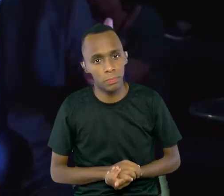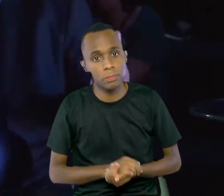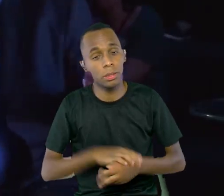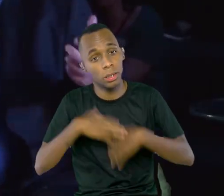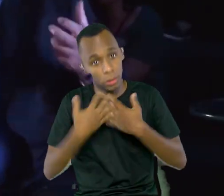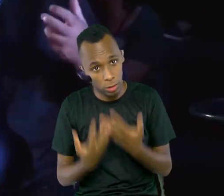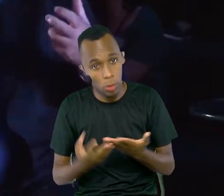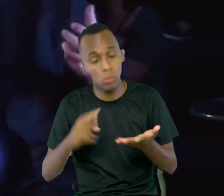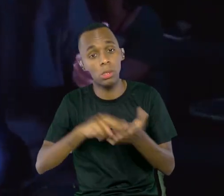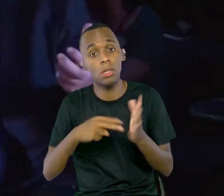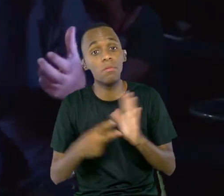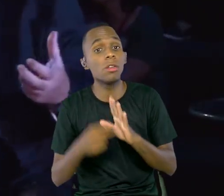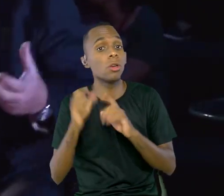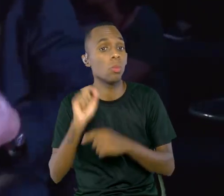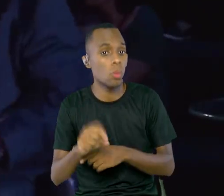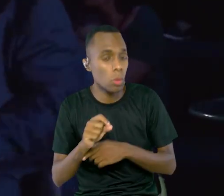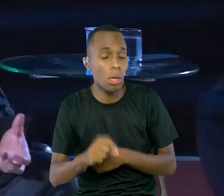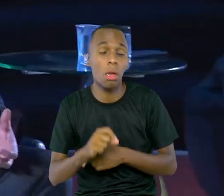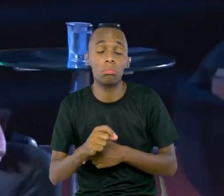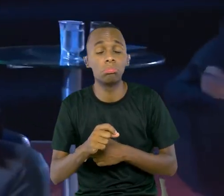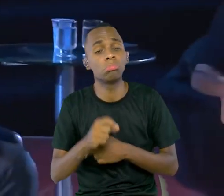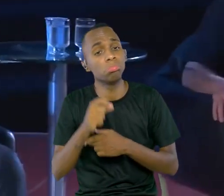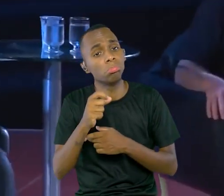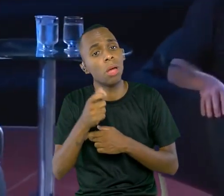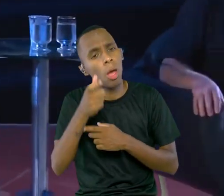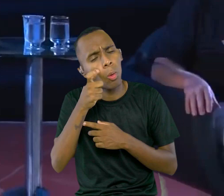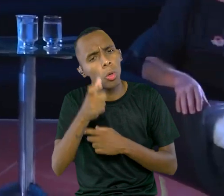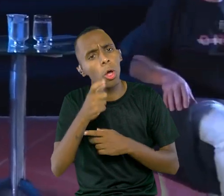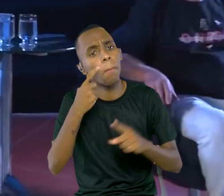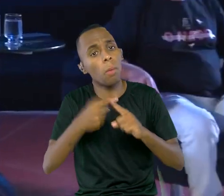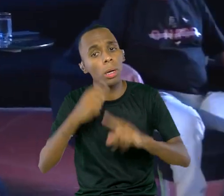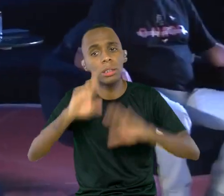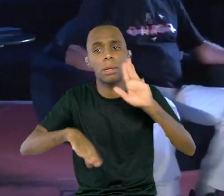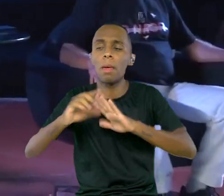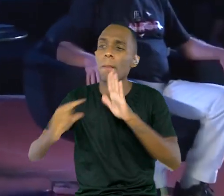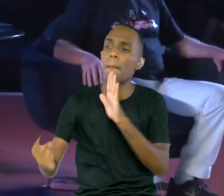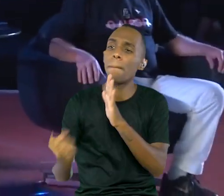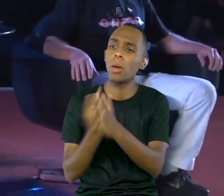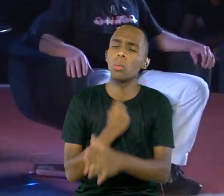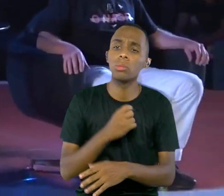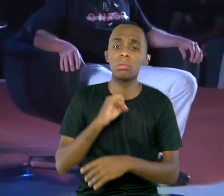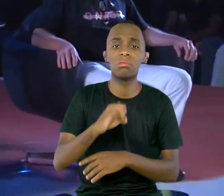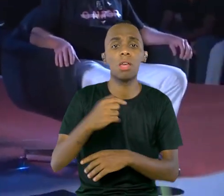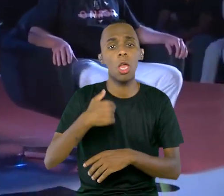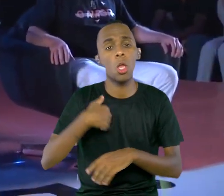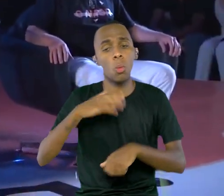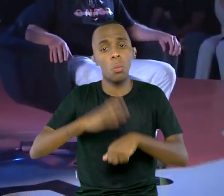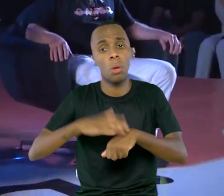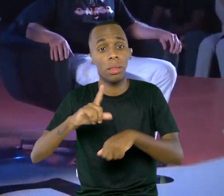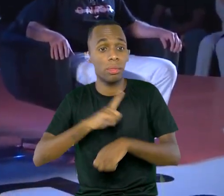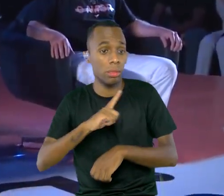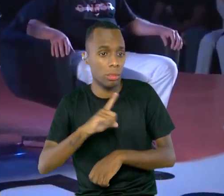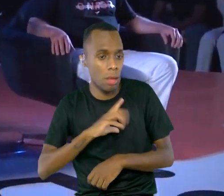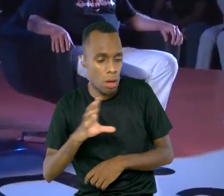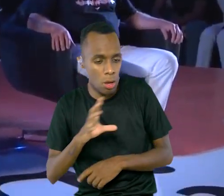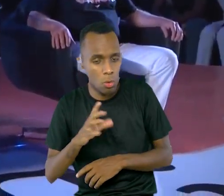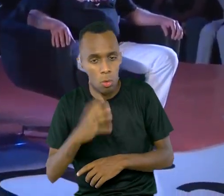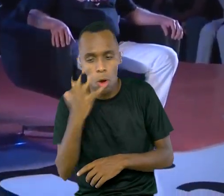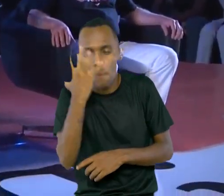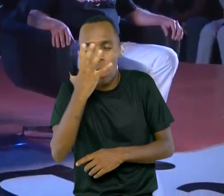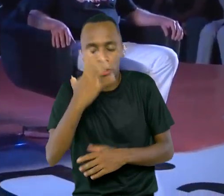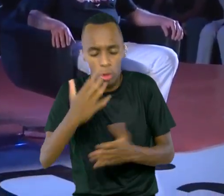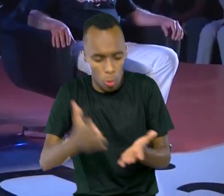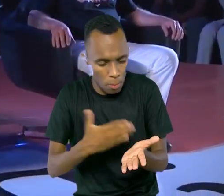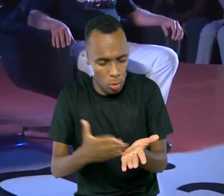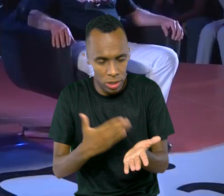reciprocidade. Nesse sentido, é curioso, porque às vezes me perguntam se eu tenho paixão